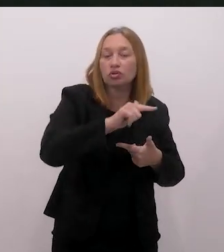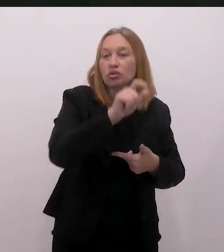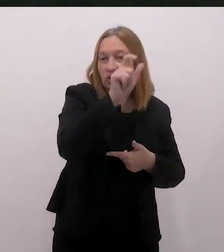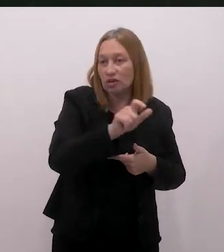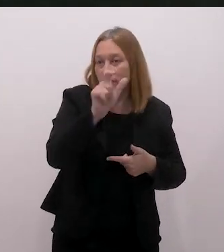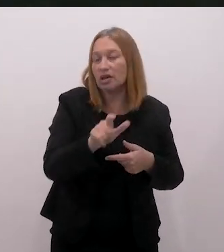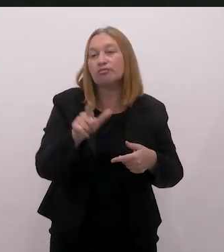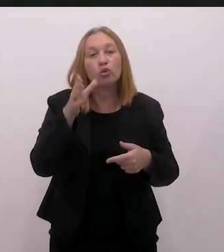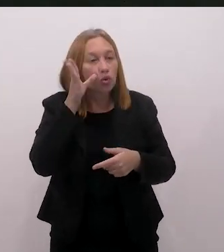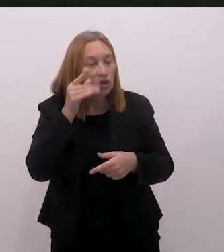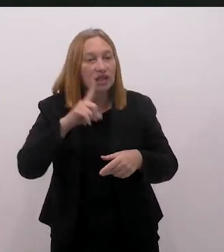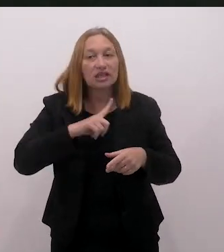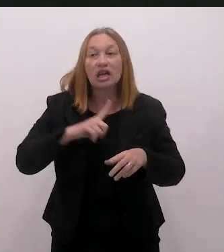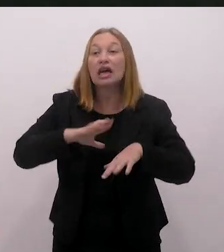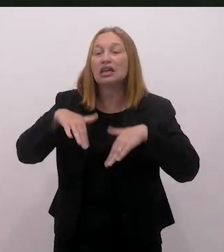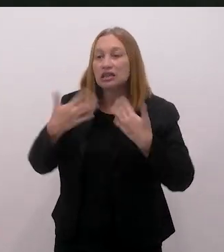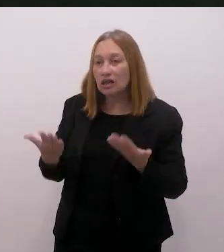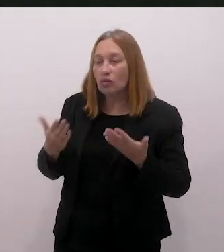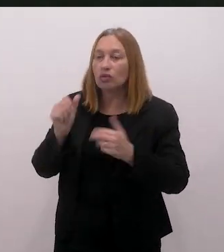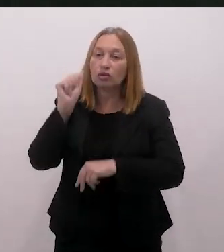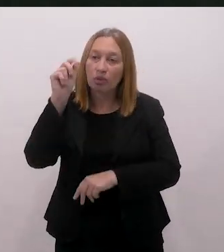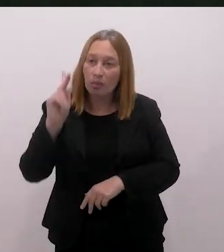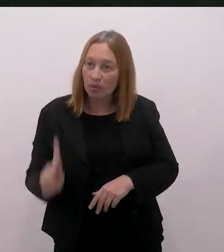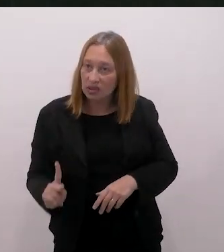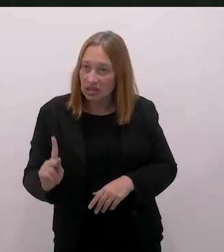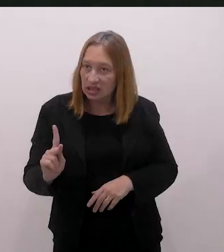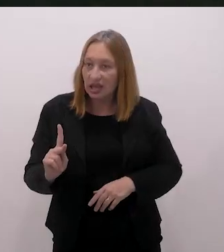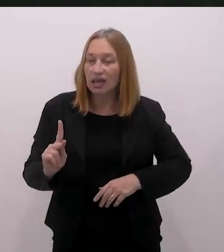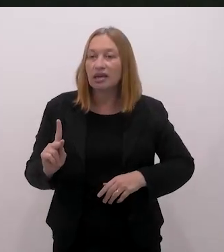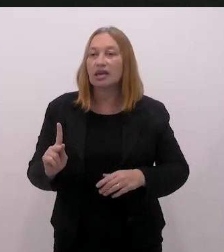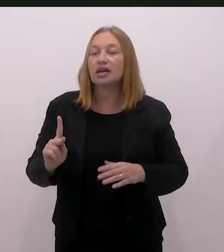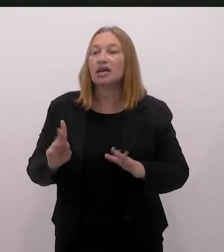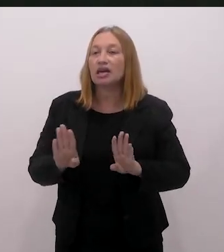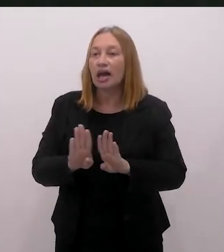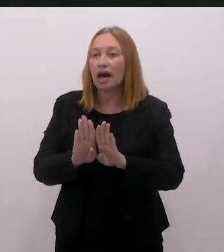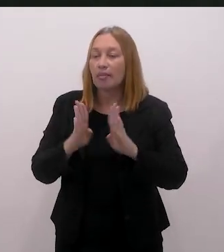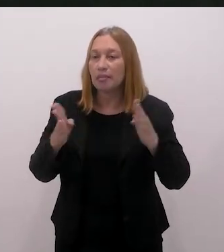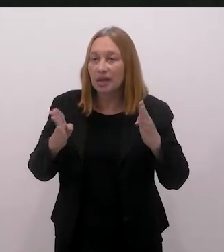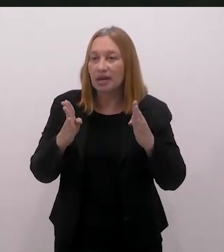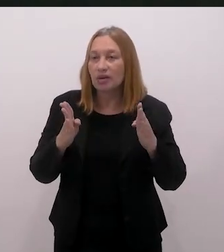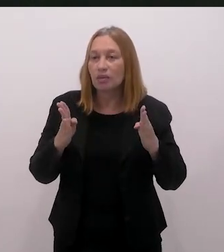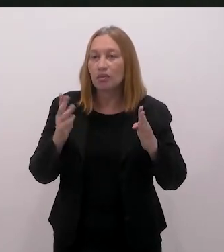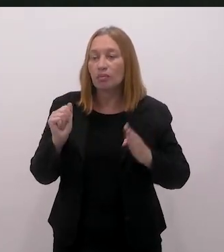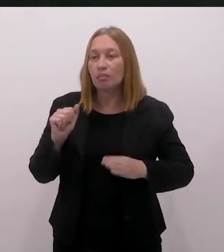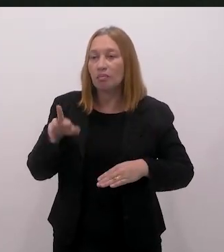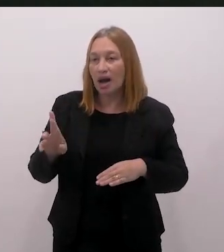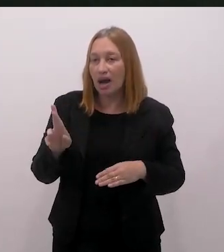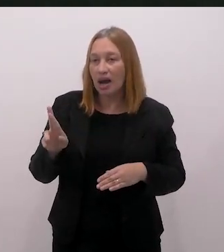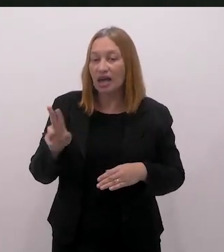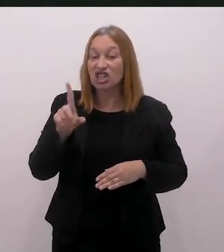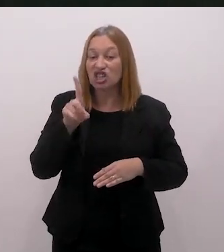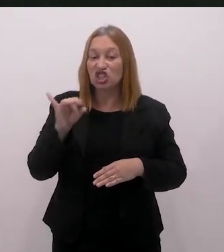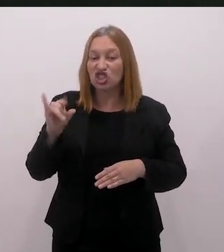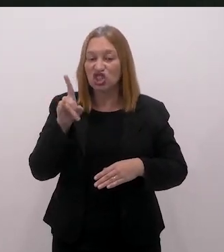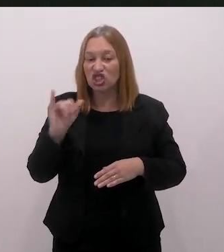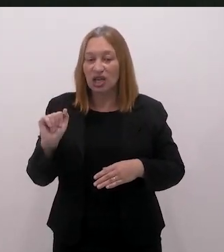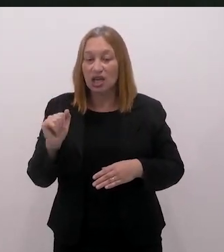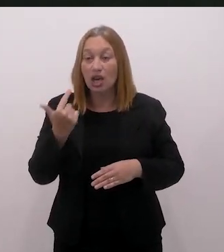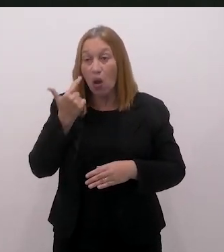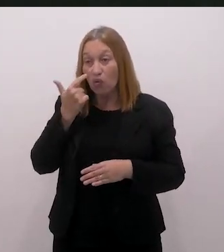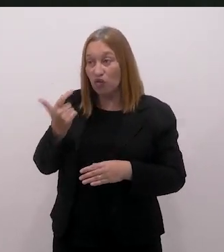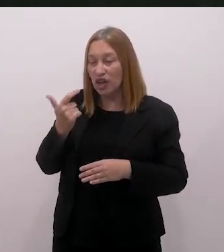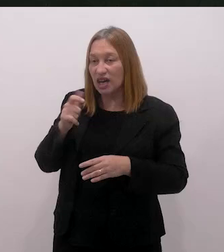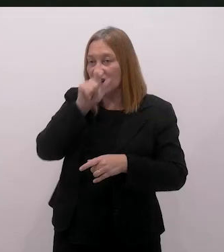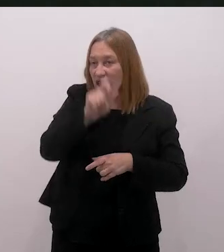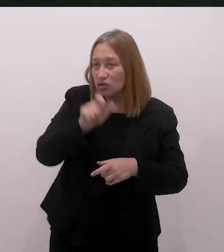tinham também. Com certeza. Então, quando eu me aposentei e abri o estabelecimento, o Dida, e